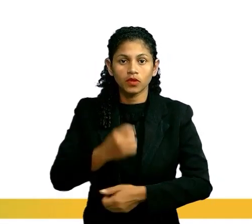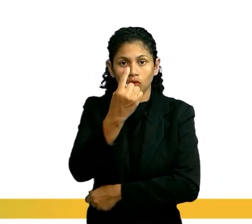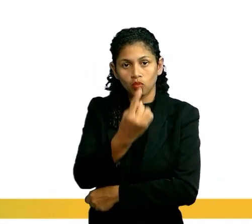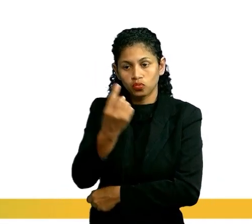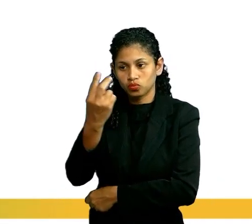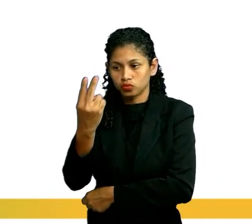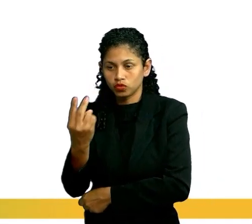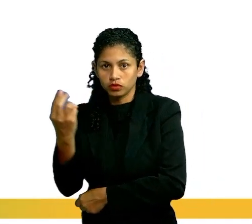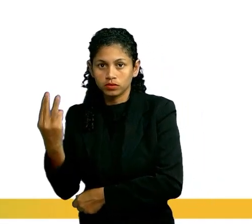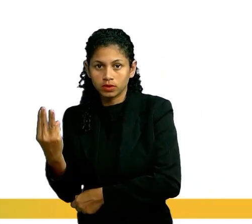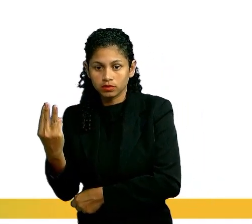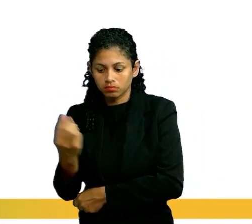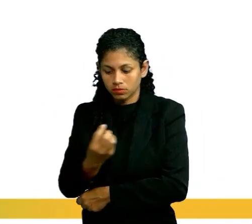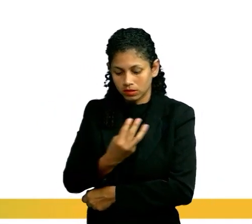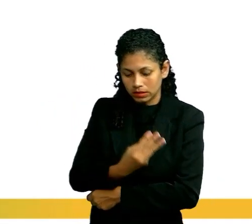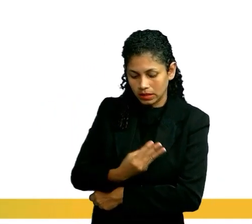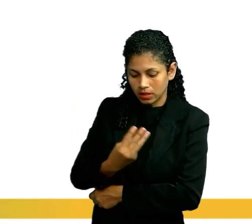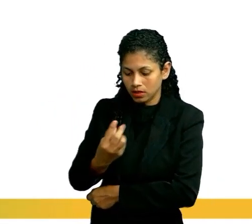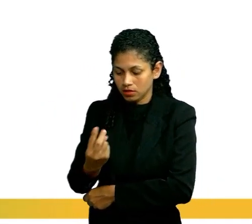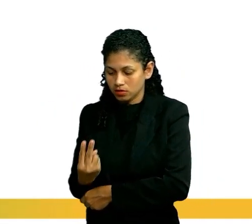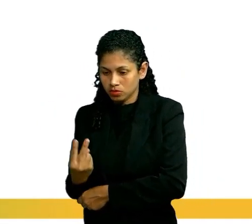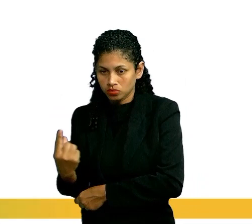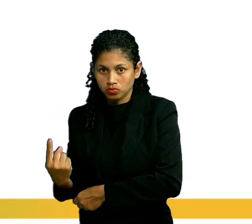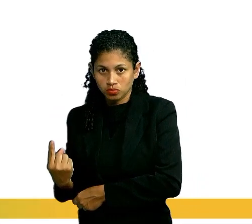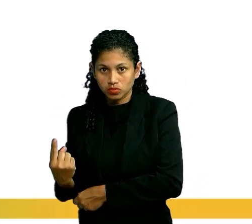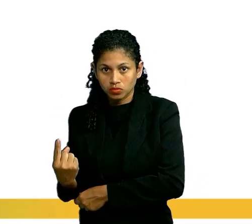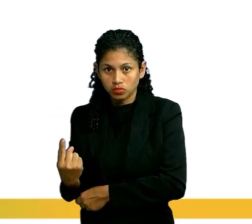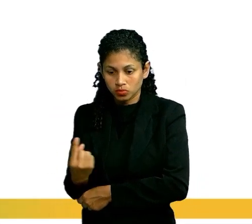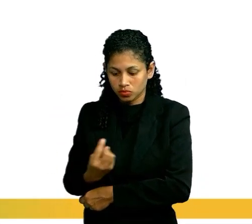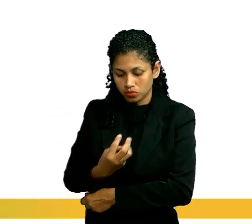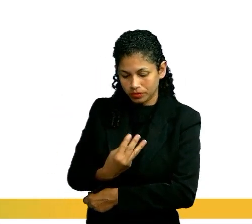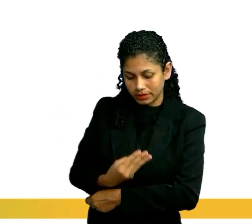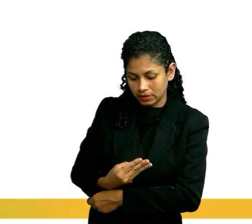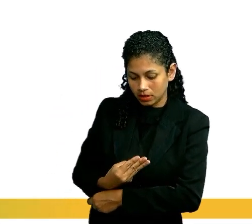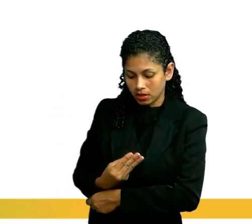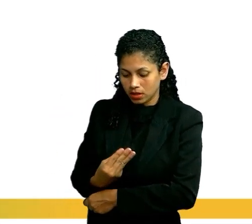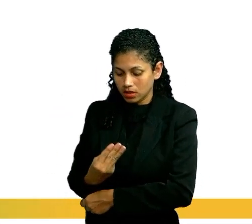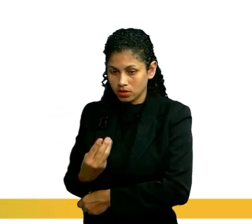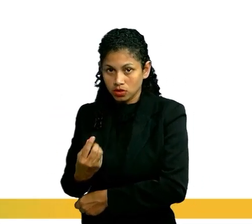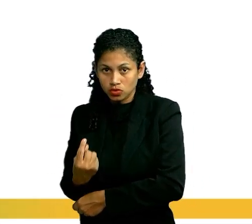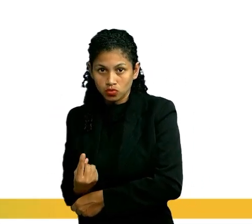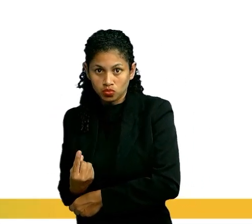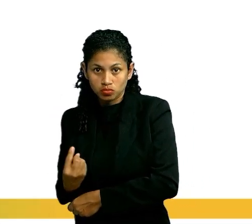1, 2, 3, 3, 2, 1. Todo mundo dividido por 2, ó.